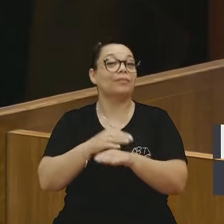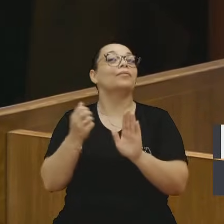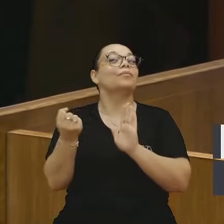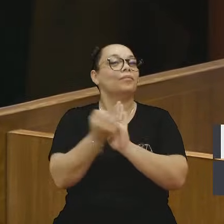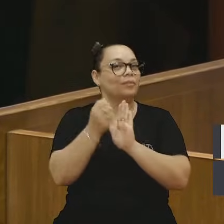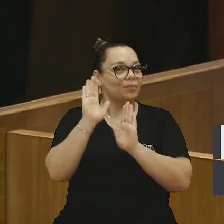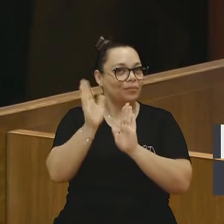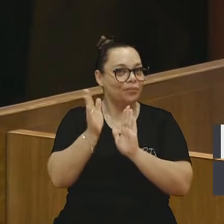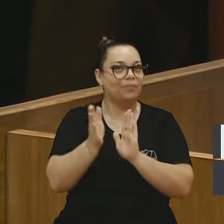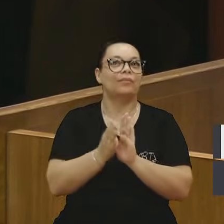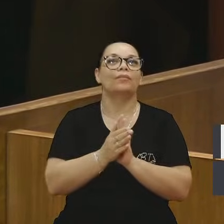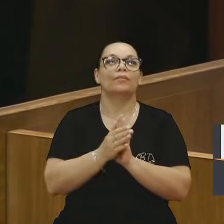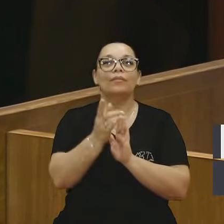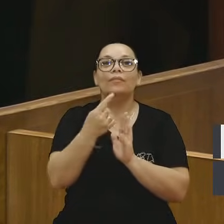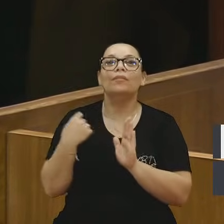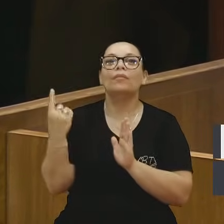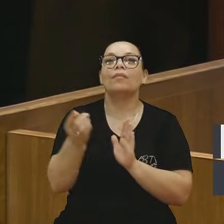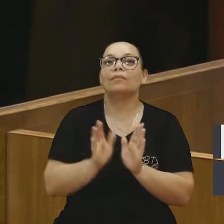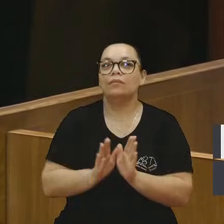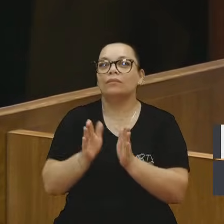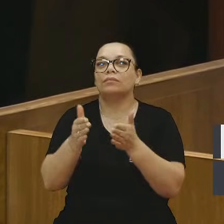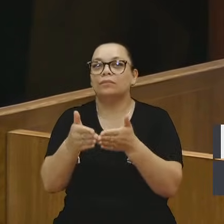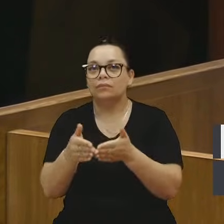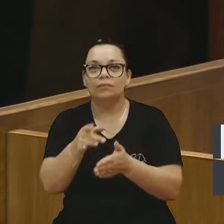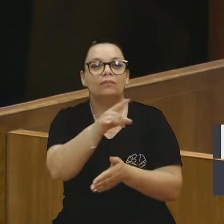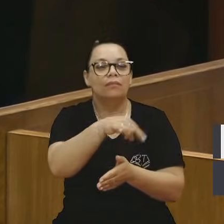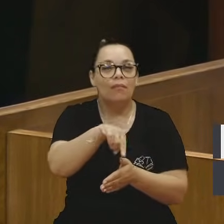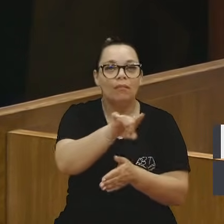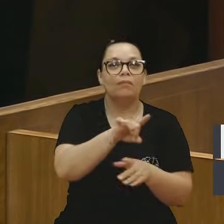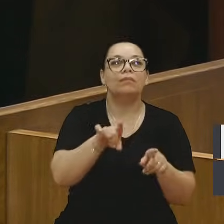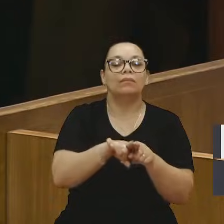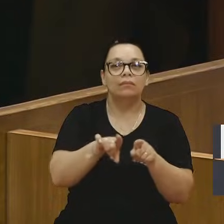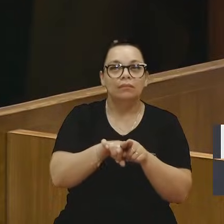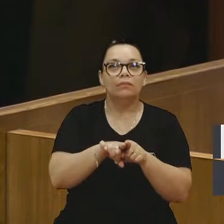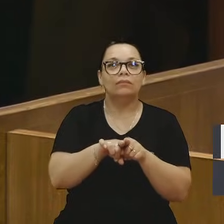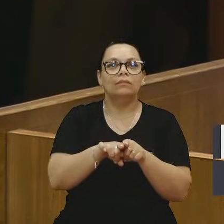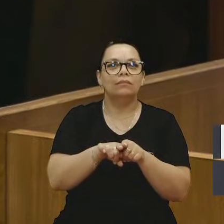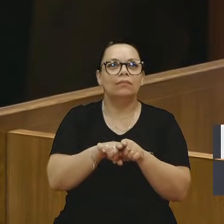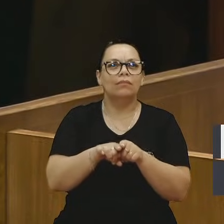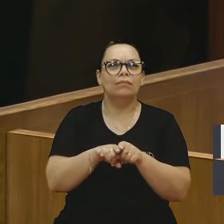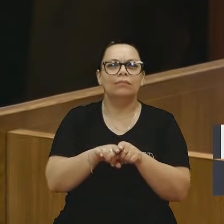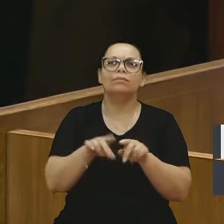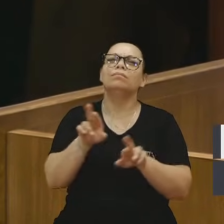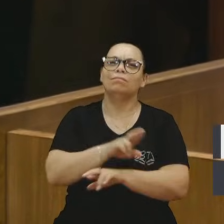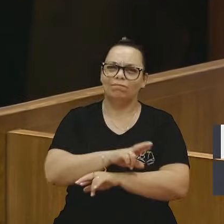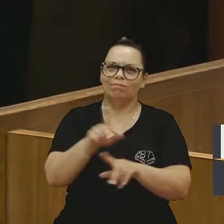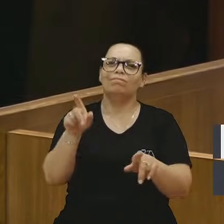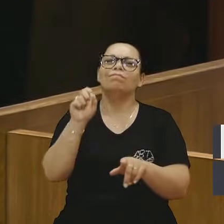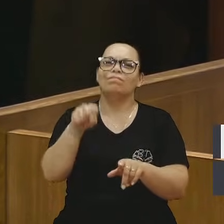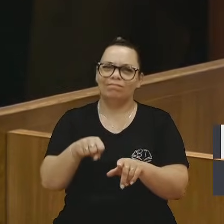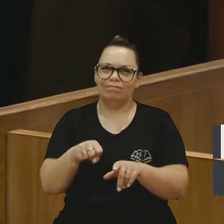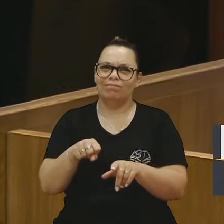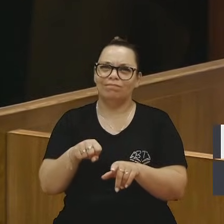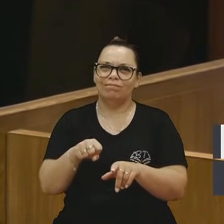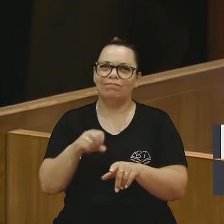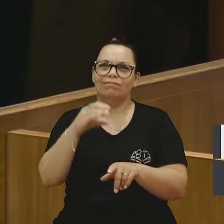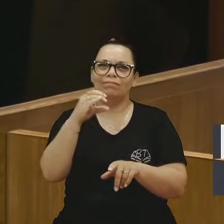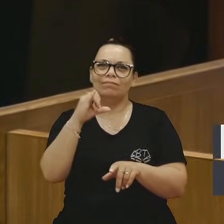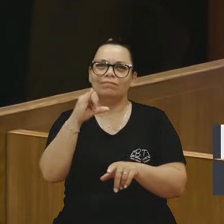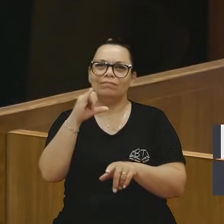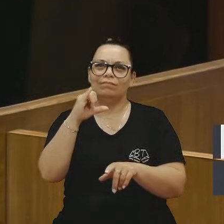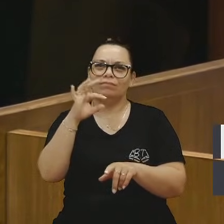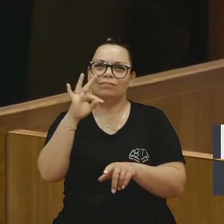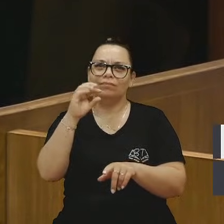né? Tanto pela nossa conselheira quanto por você, né? Que fazemos a diferença. Cadê o Citon? Né,